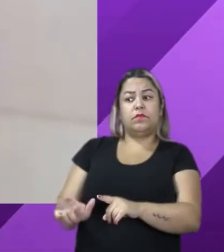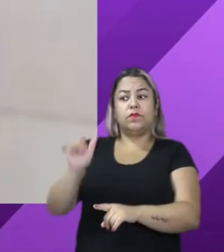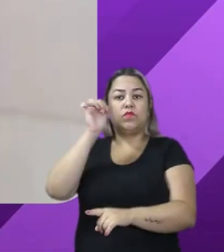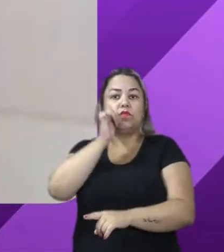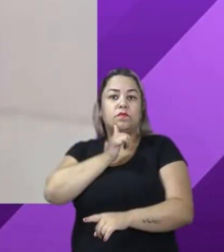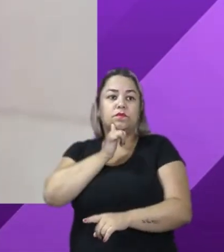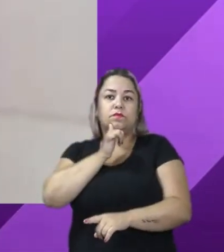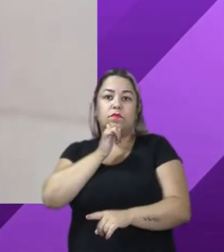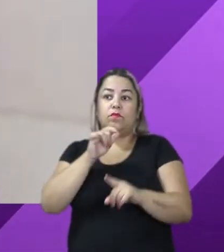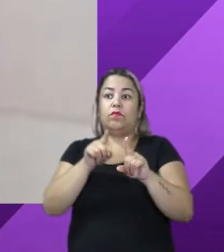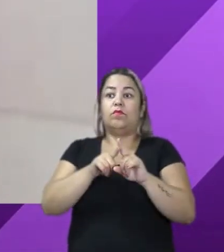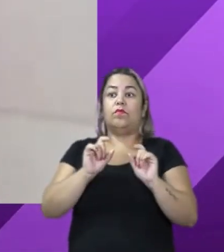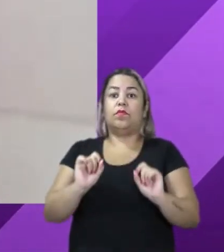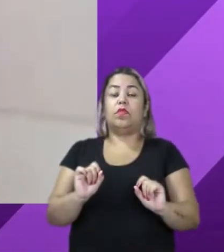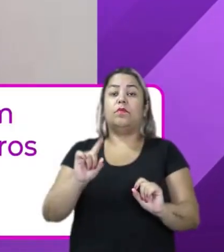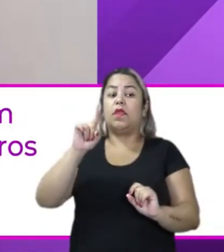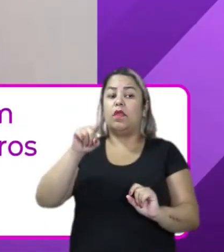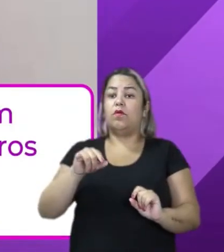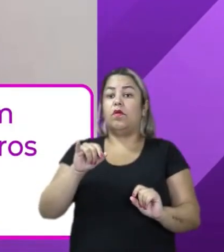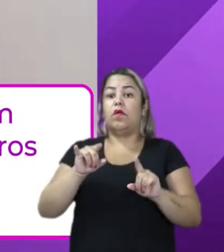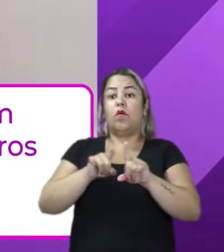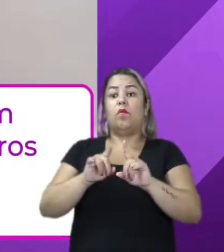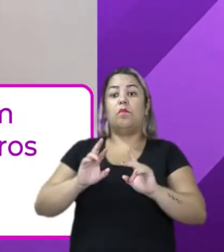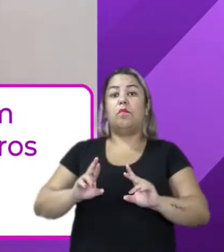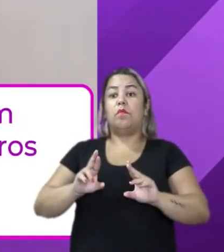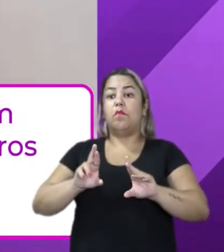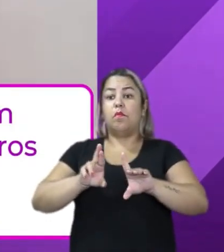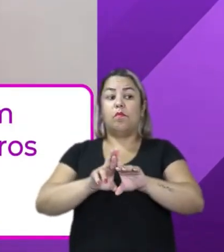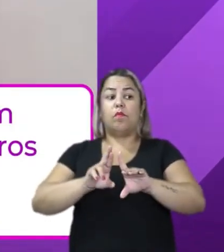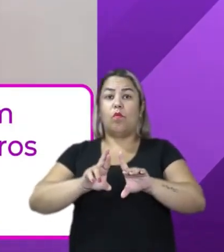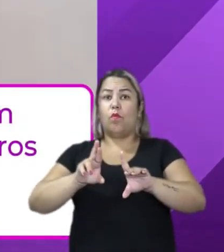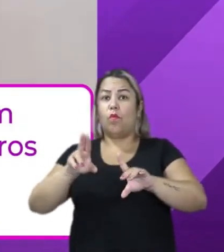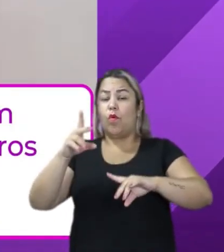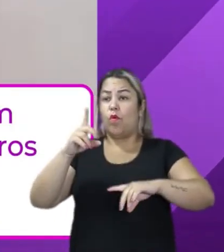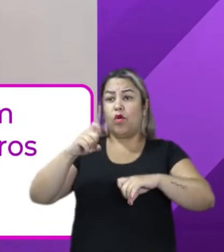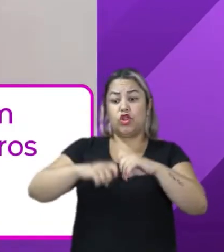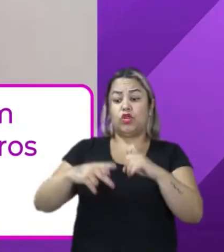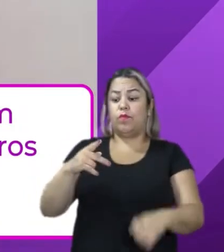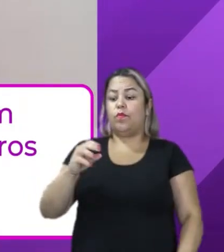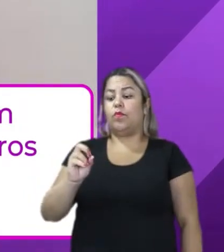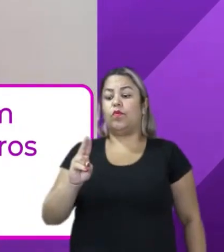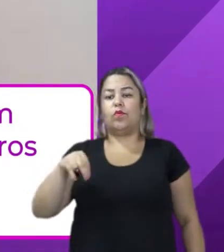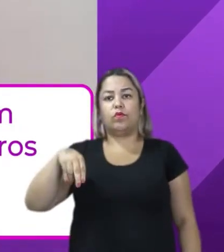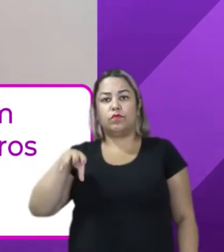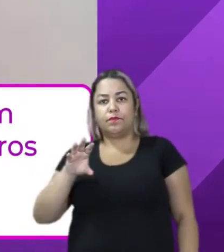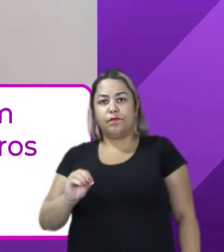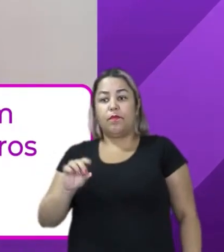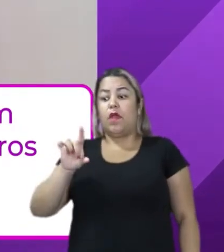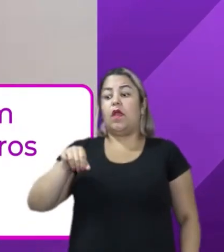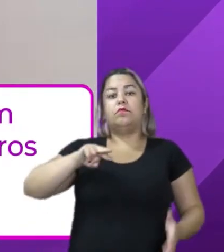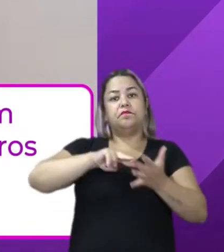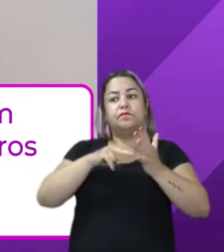de revenge porno, que seria o quê? Seria uma revanche de pornografia. E isso seria o